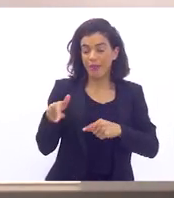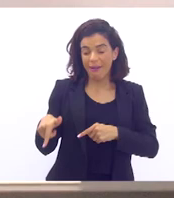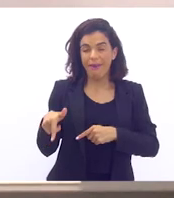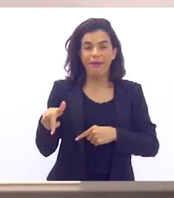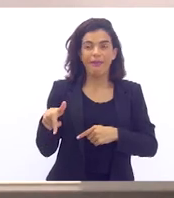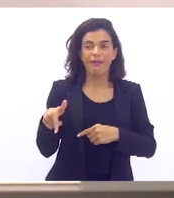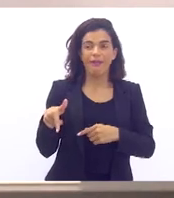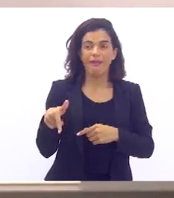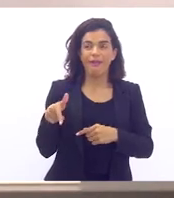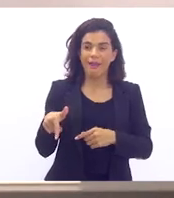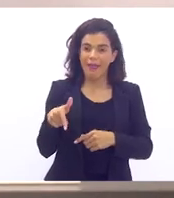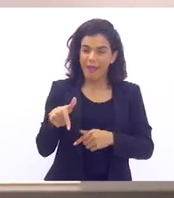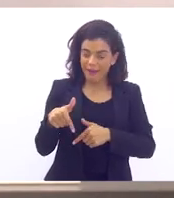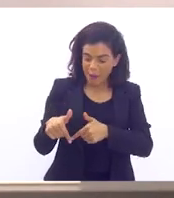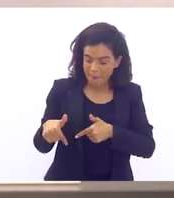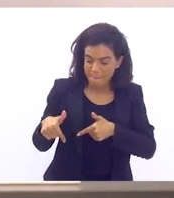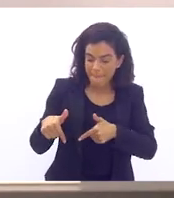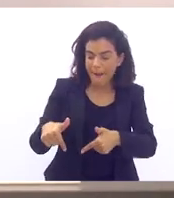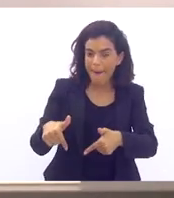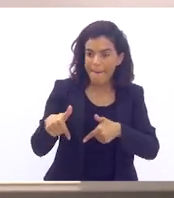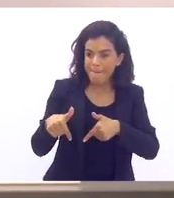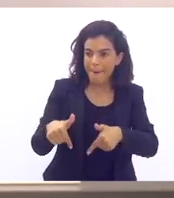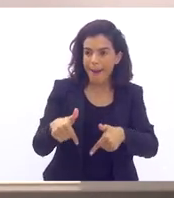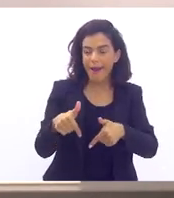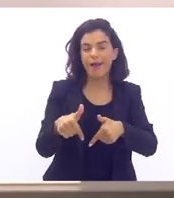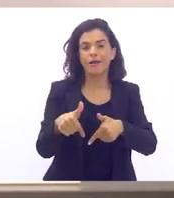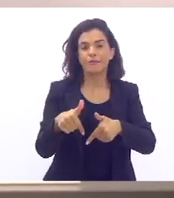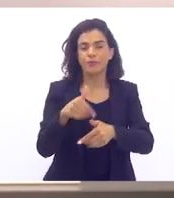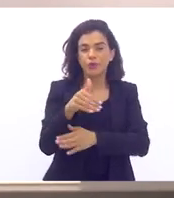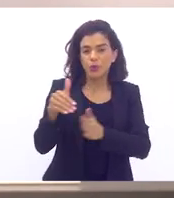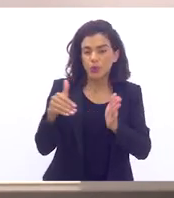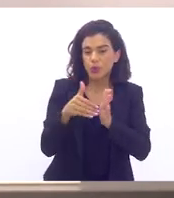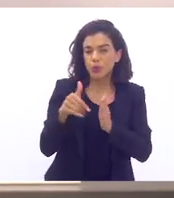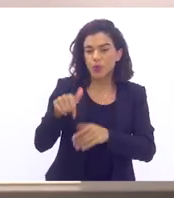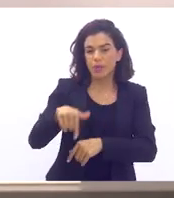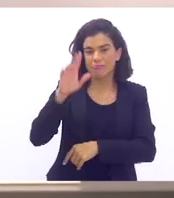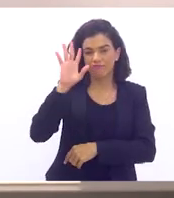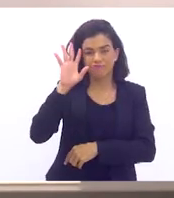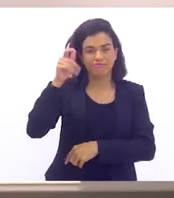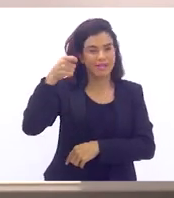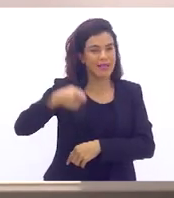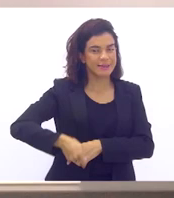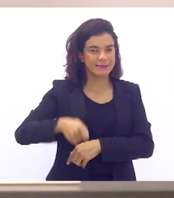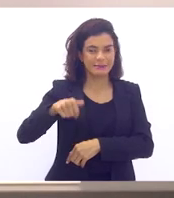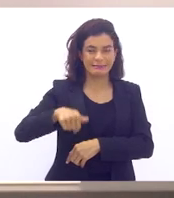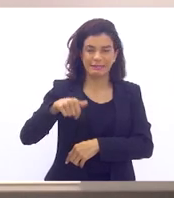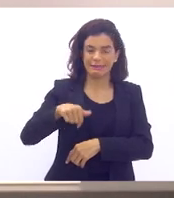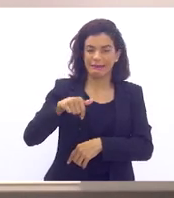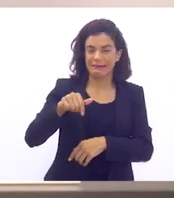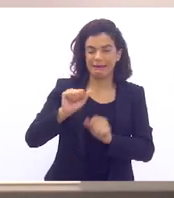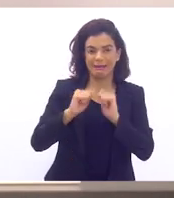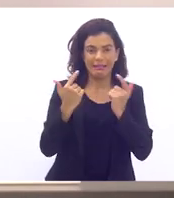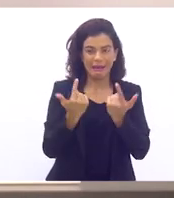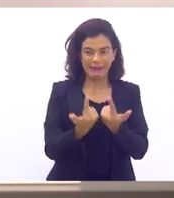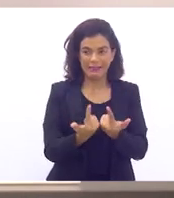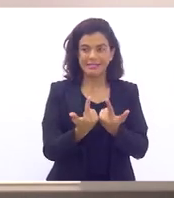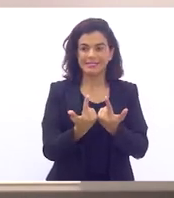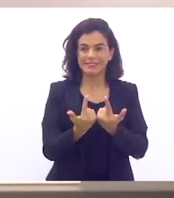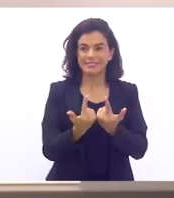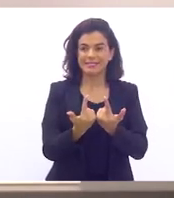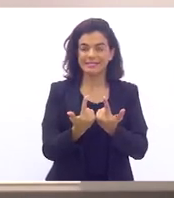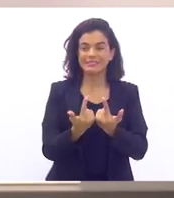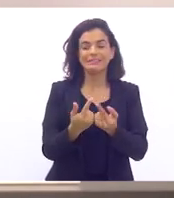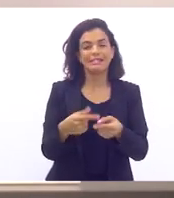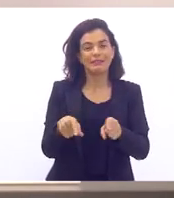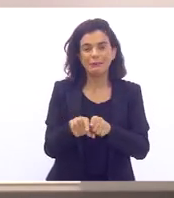quem faz valer muita coisa do que a gente aplica aqui na Assembleia Legislativa resolve aqui na Assembleia Legislativa e é